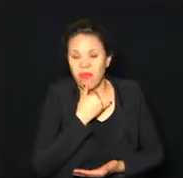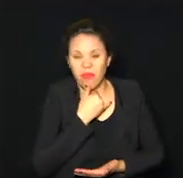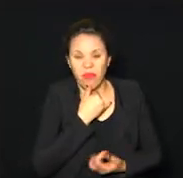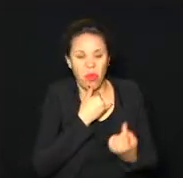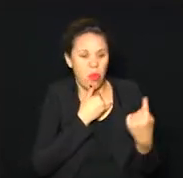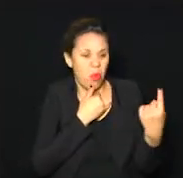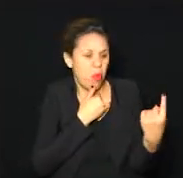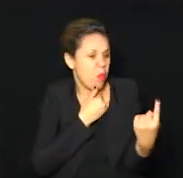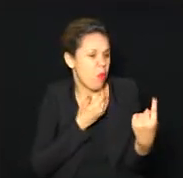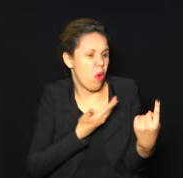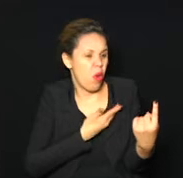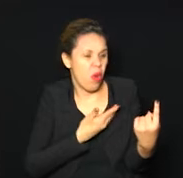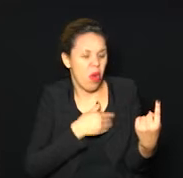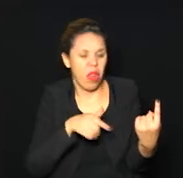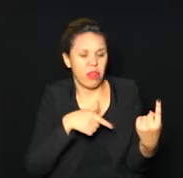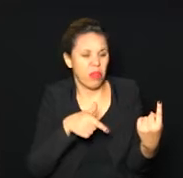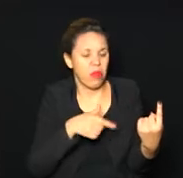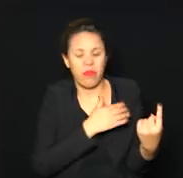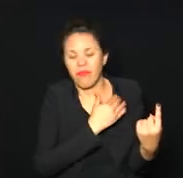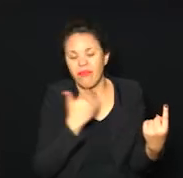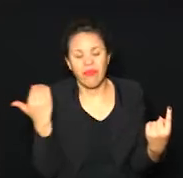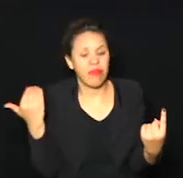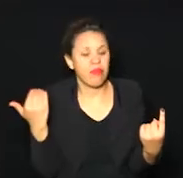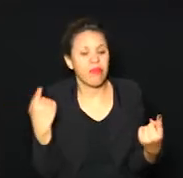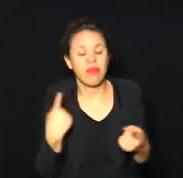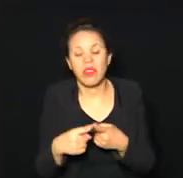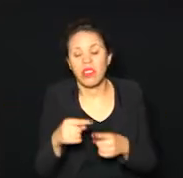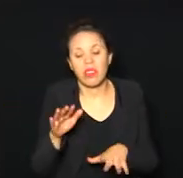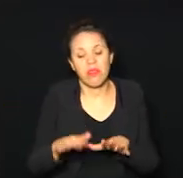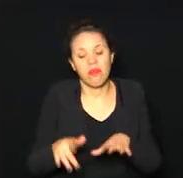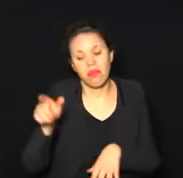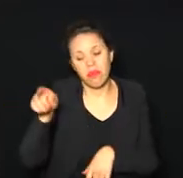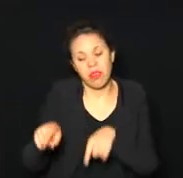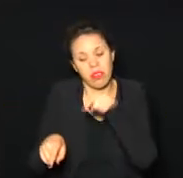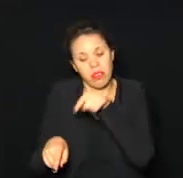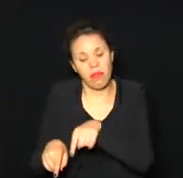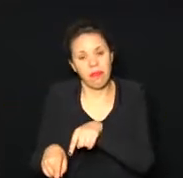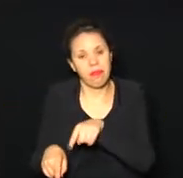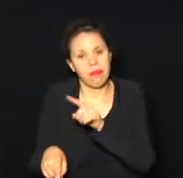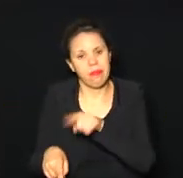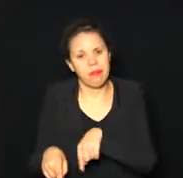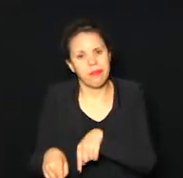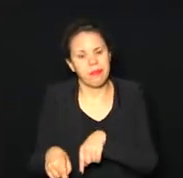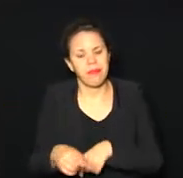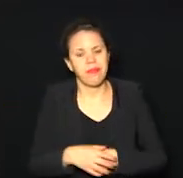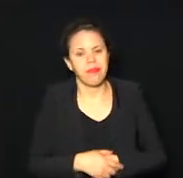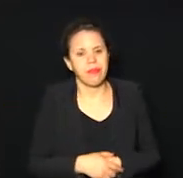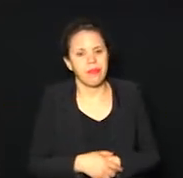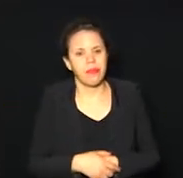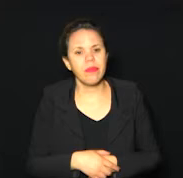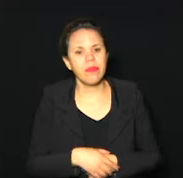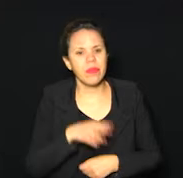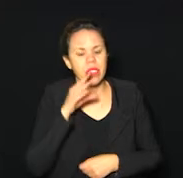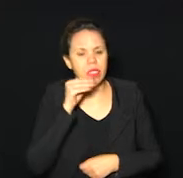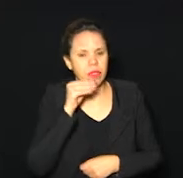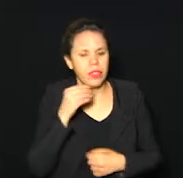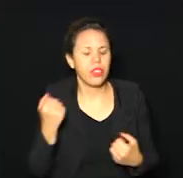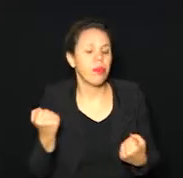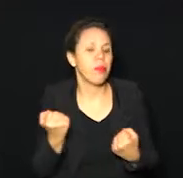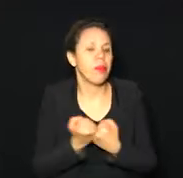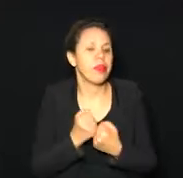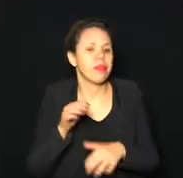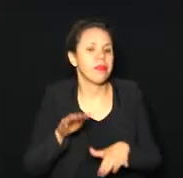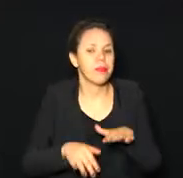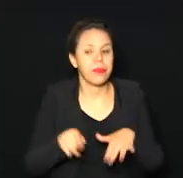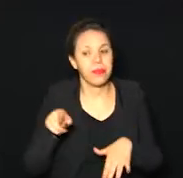dessas vidas nos deixou, porque provavelmente ela era do serviço de apoio, então